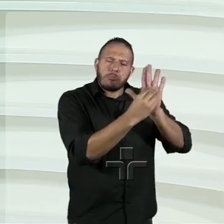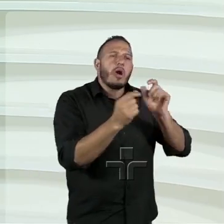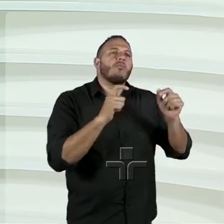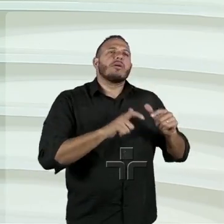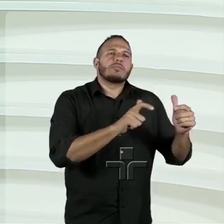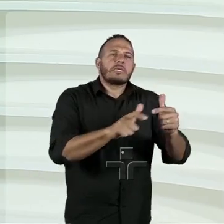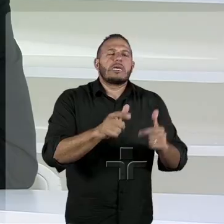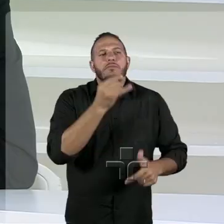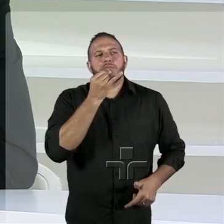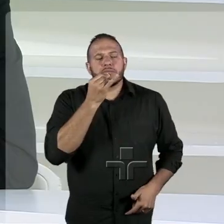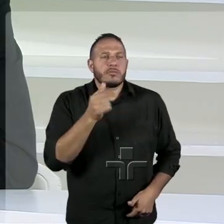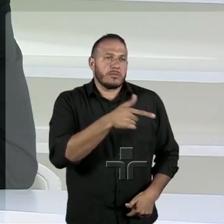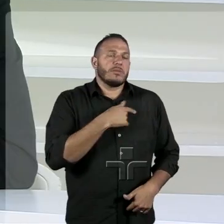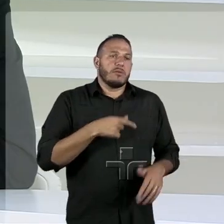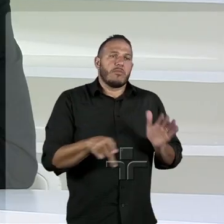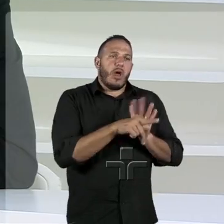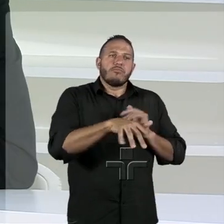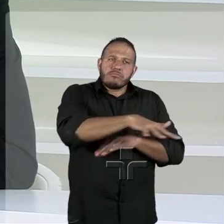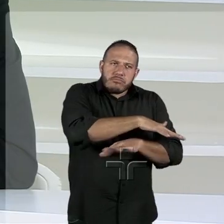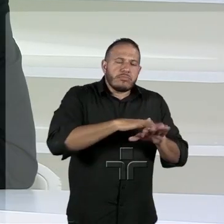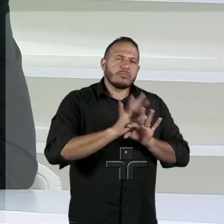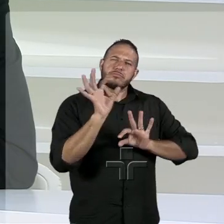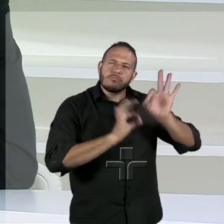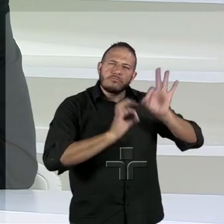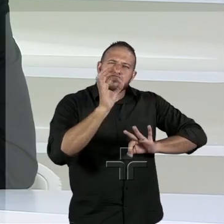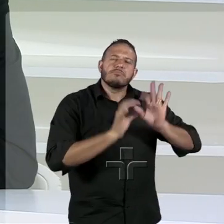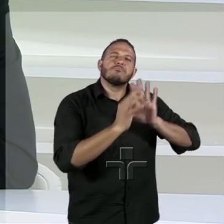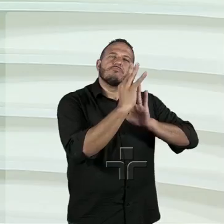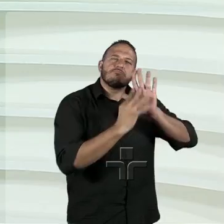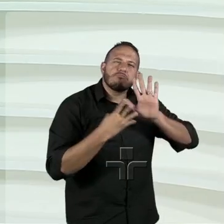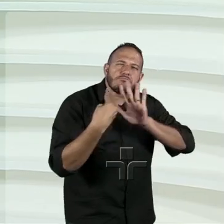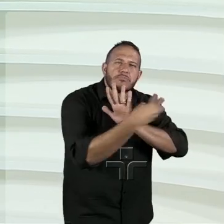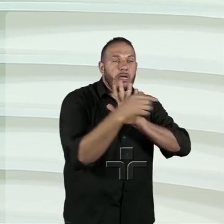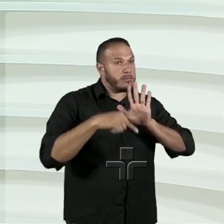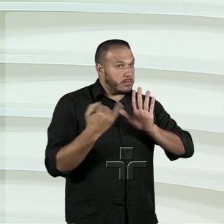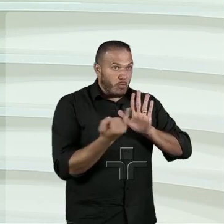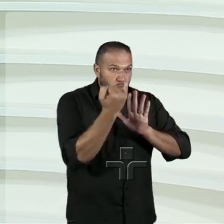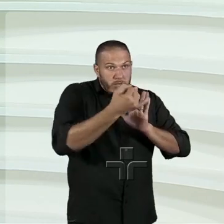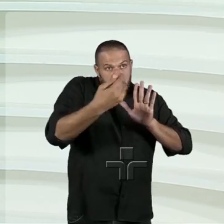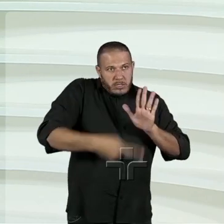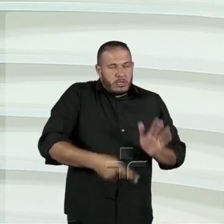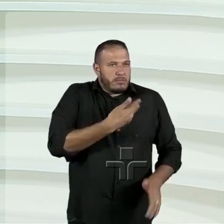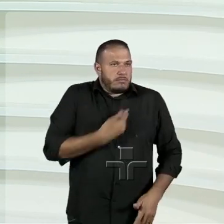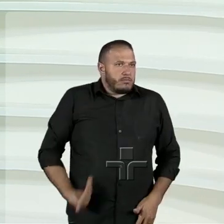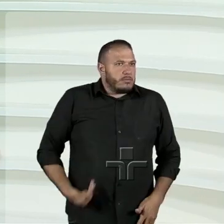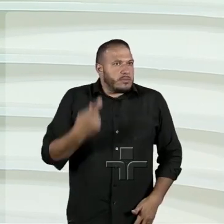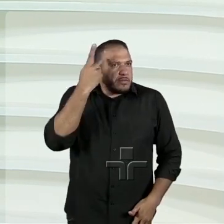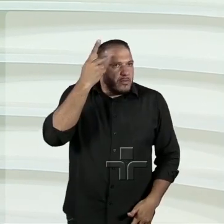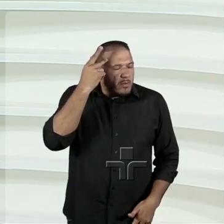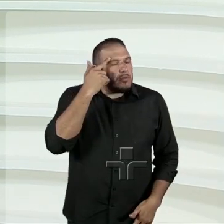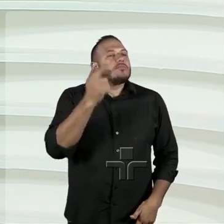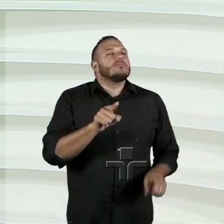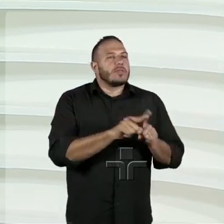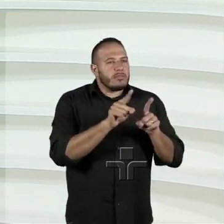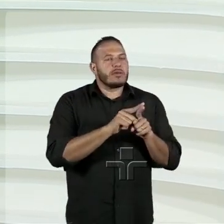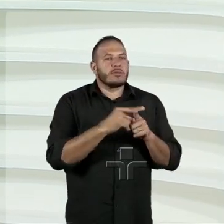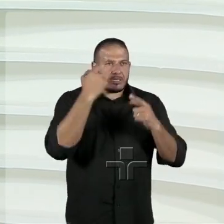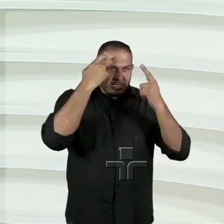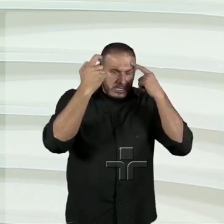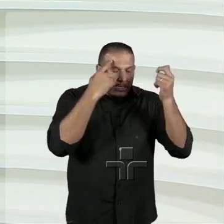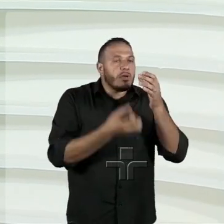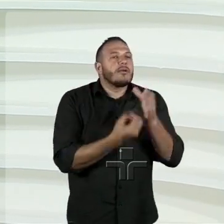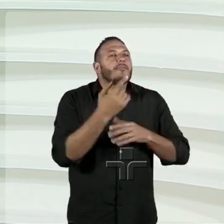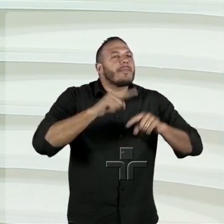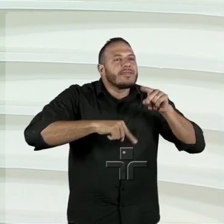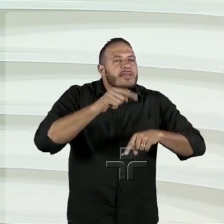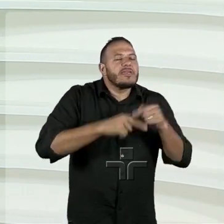como, por exemplo, a própria construção curricular. Sempre foi algo importante no estado de São Paulo. Desenvolvimento de materiais como ler e